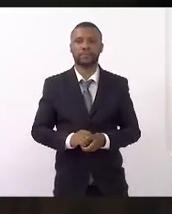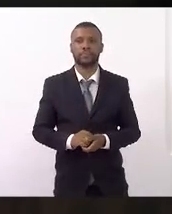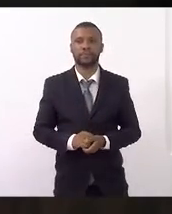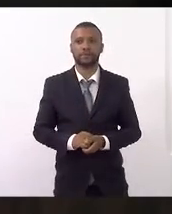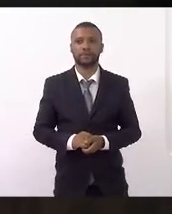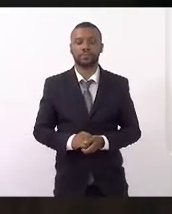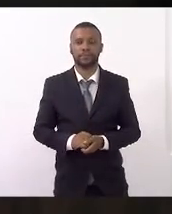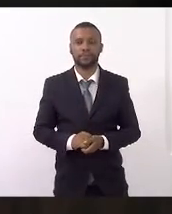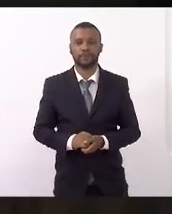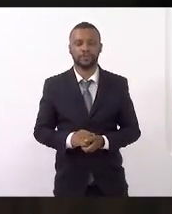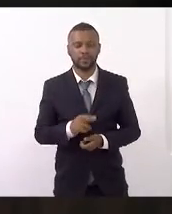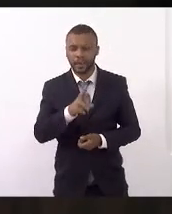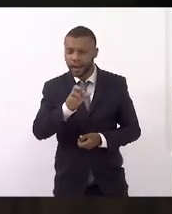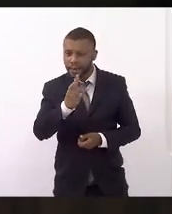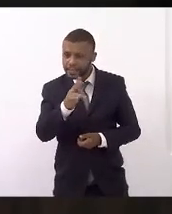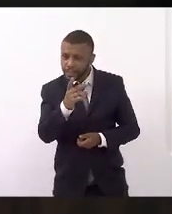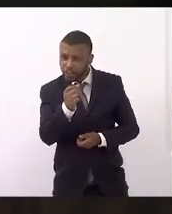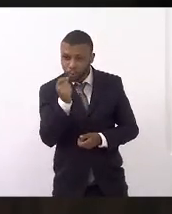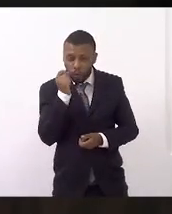Ratinho votou?